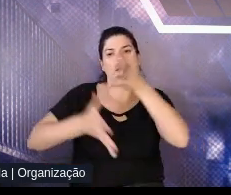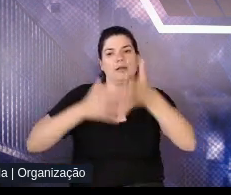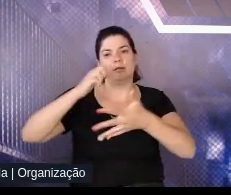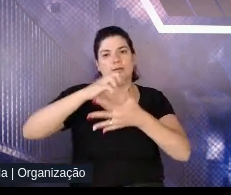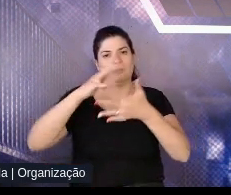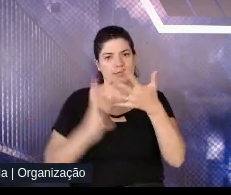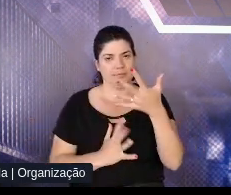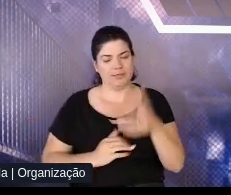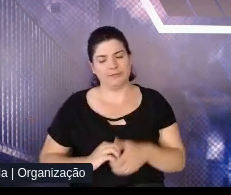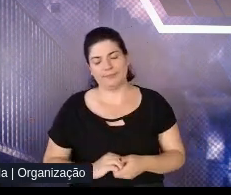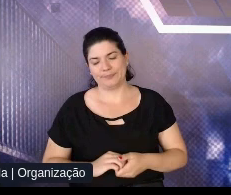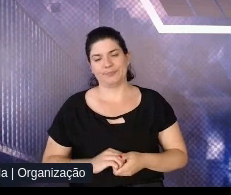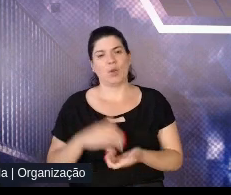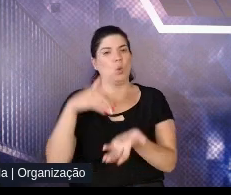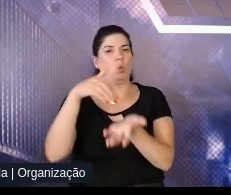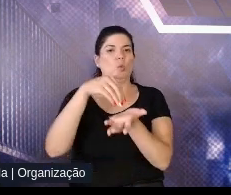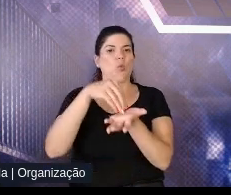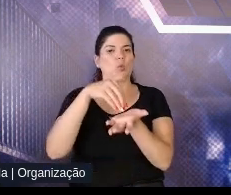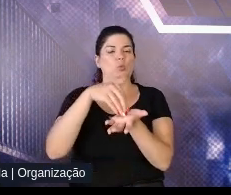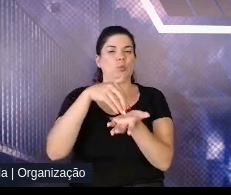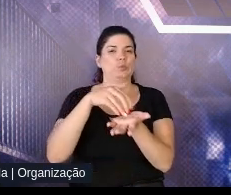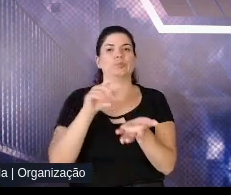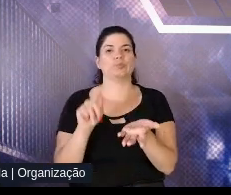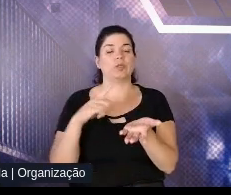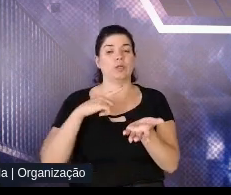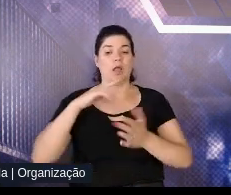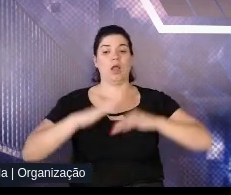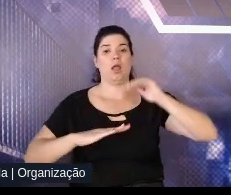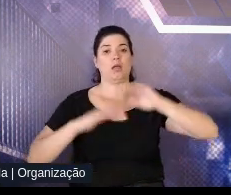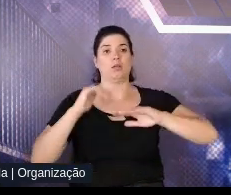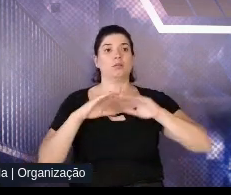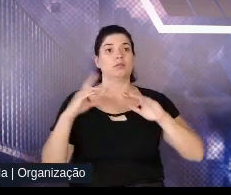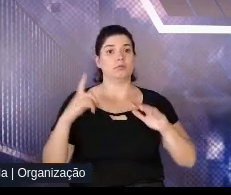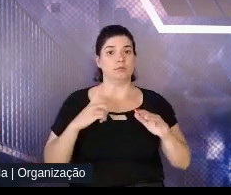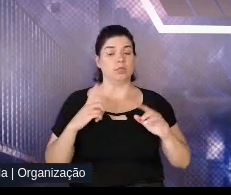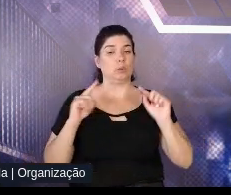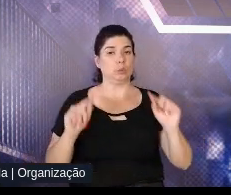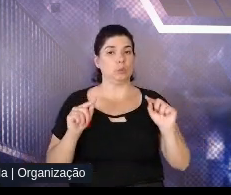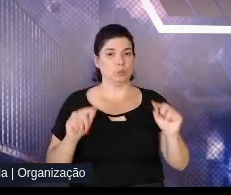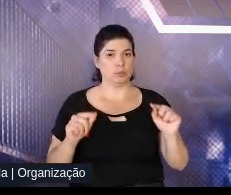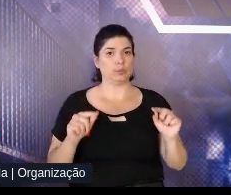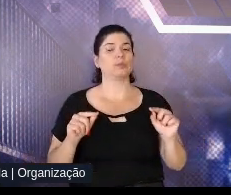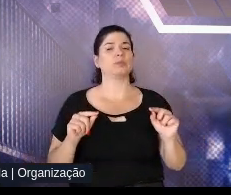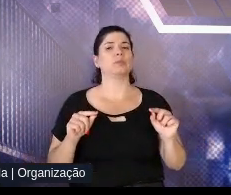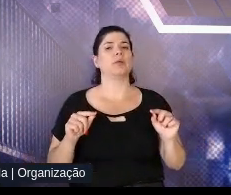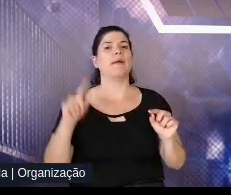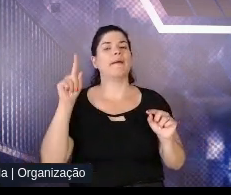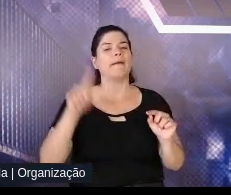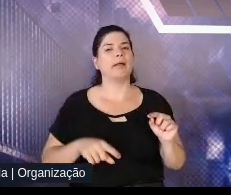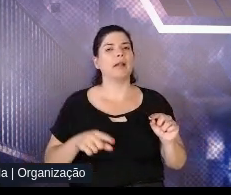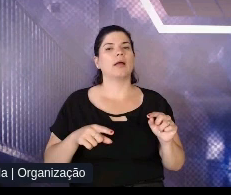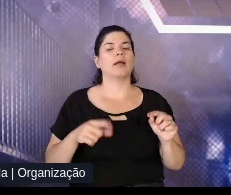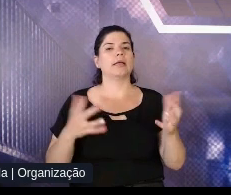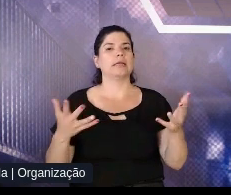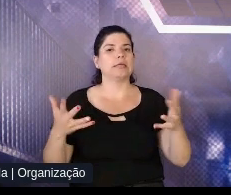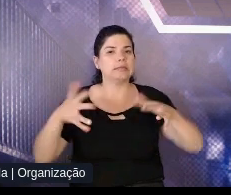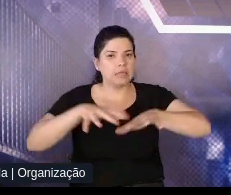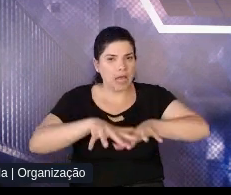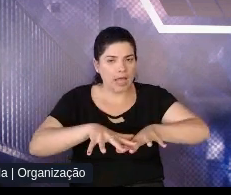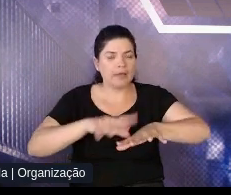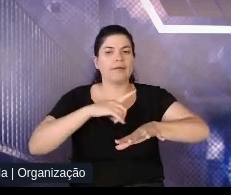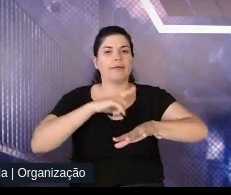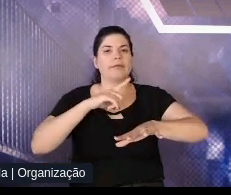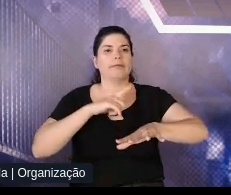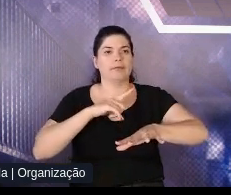E, por último, tem ações, né, que a Mastercard também faz. Ela integra o Fórum de Empresas de